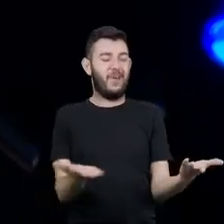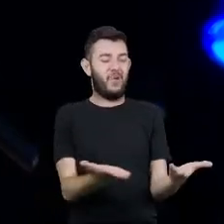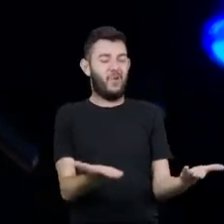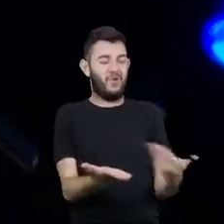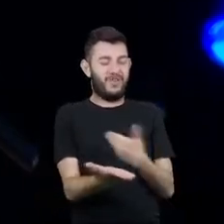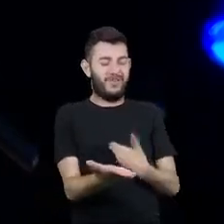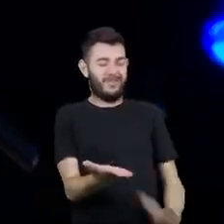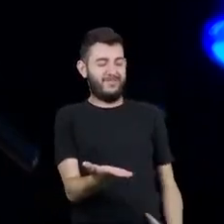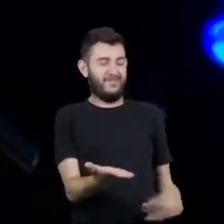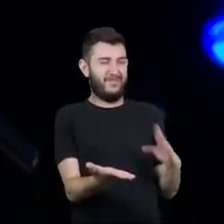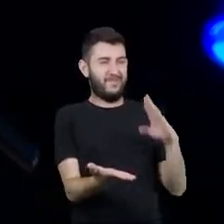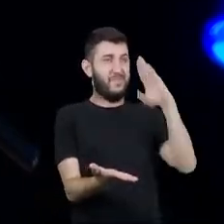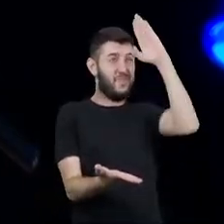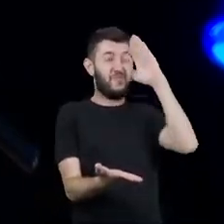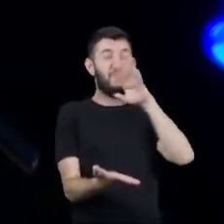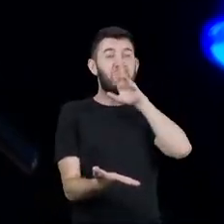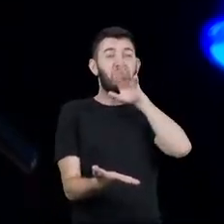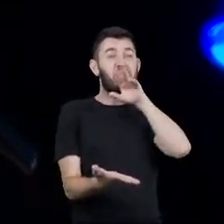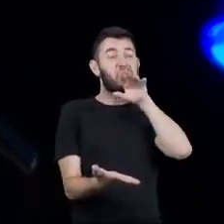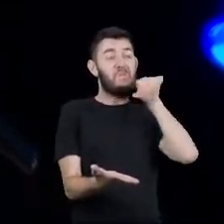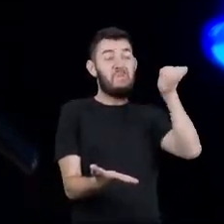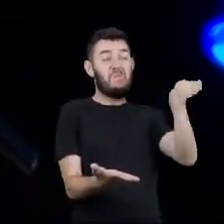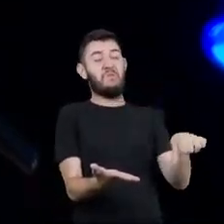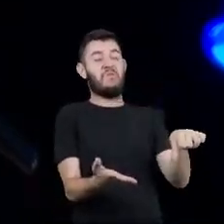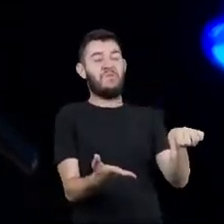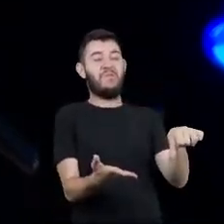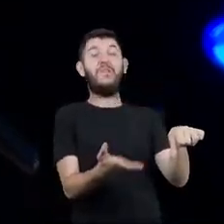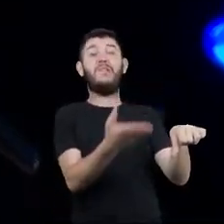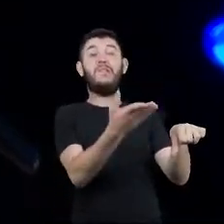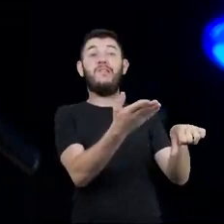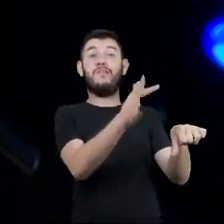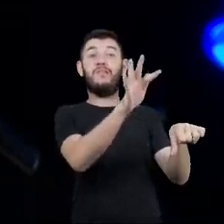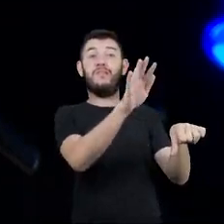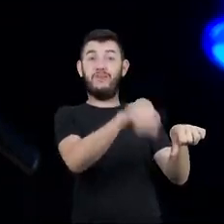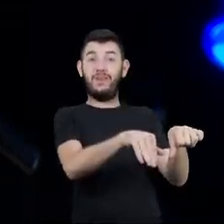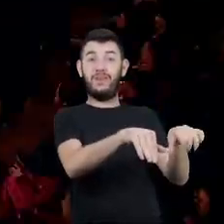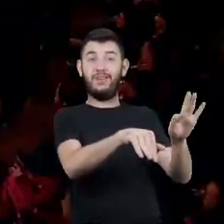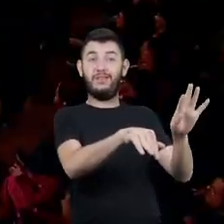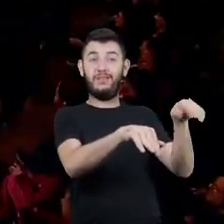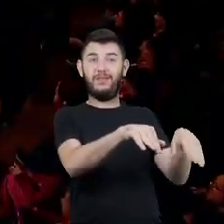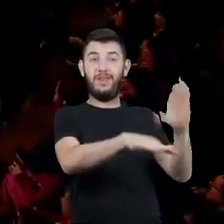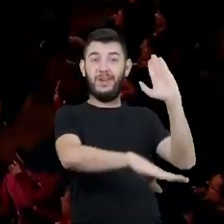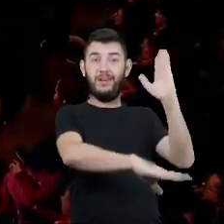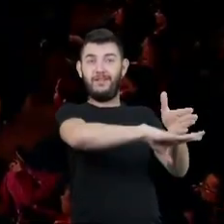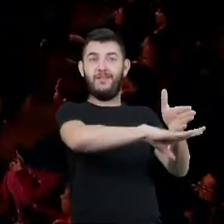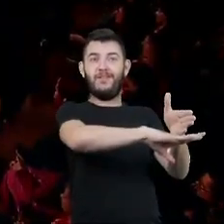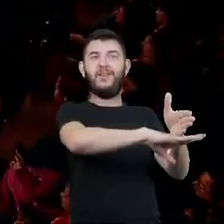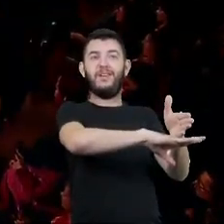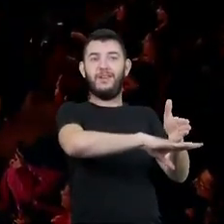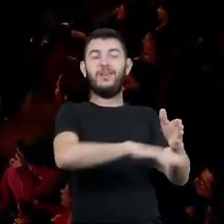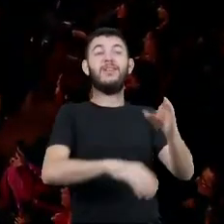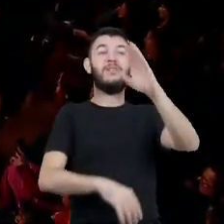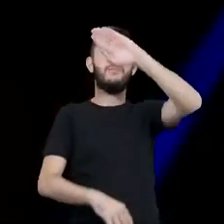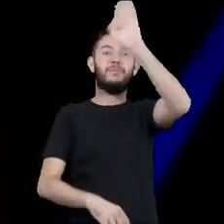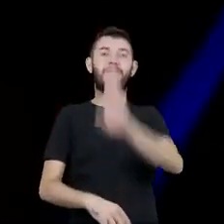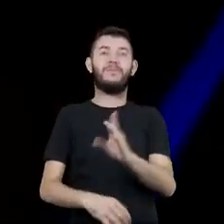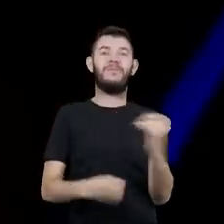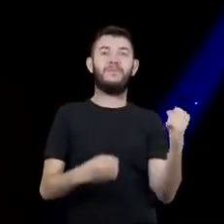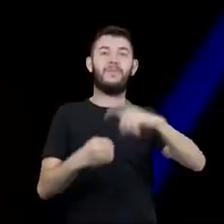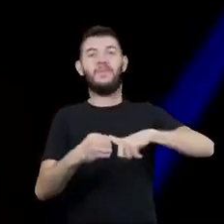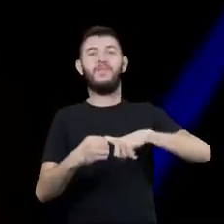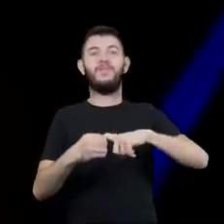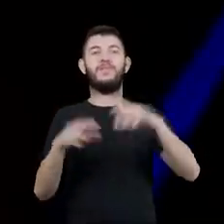e o Brasil vai ser feliz de novo, com mais inclusão e mais evoluído.